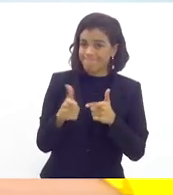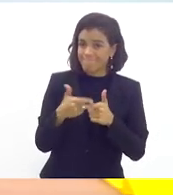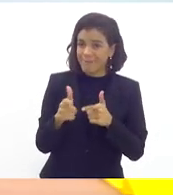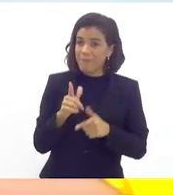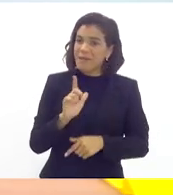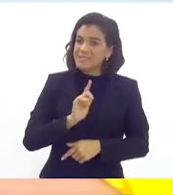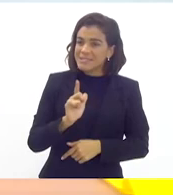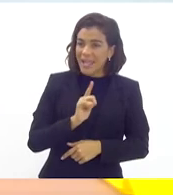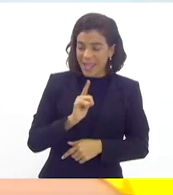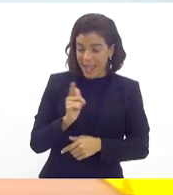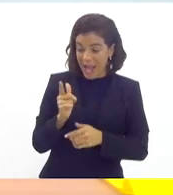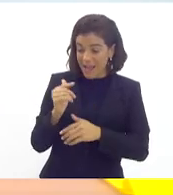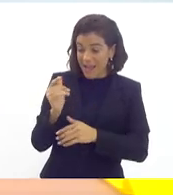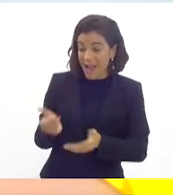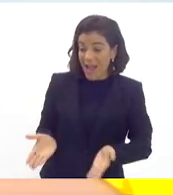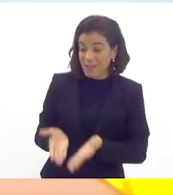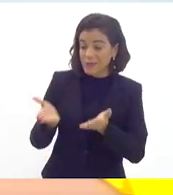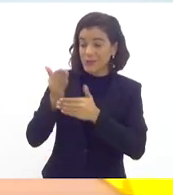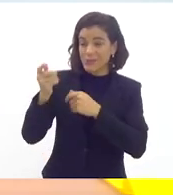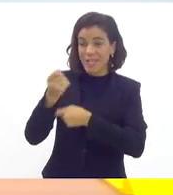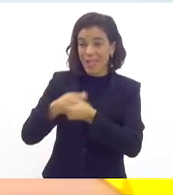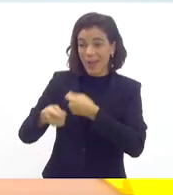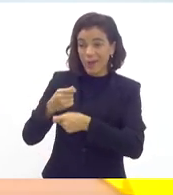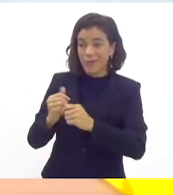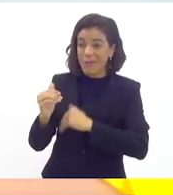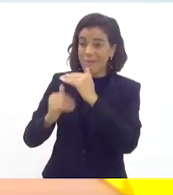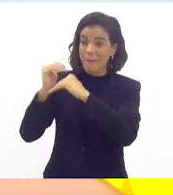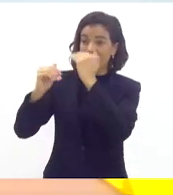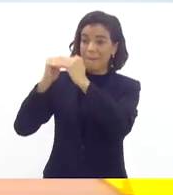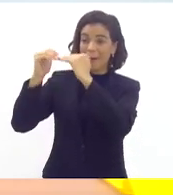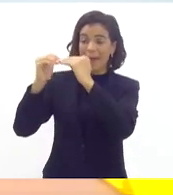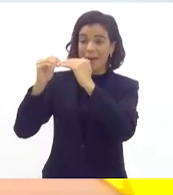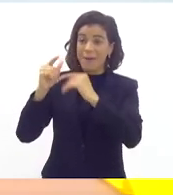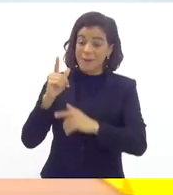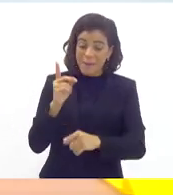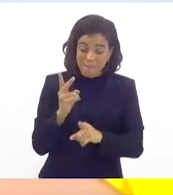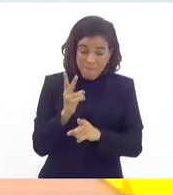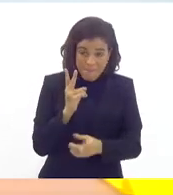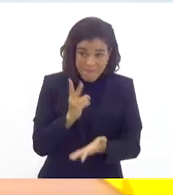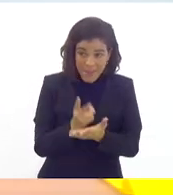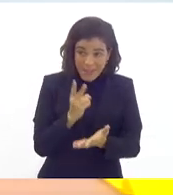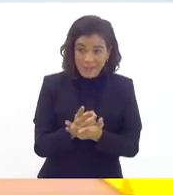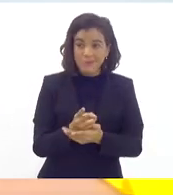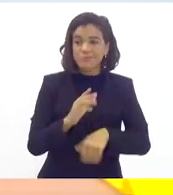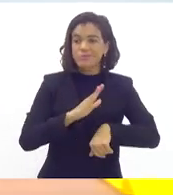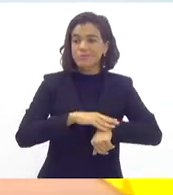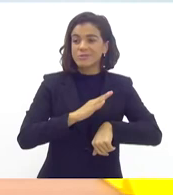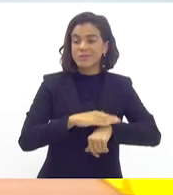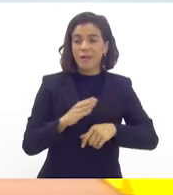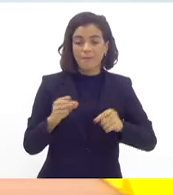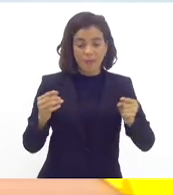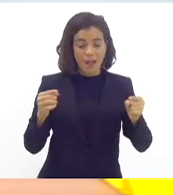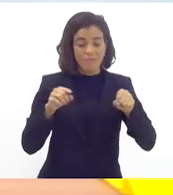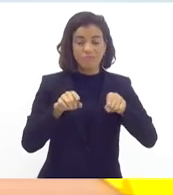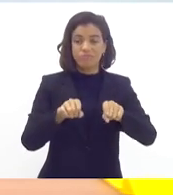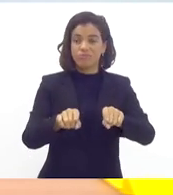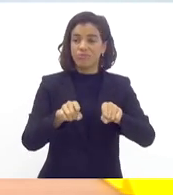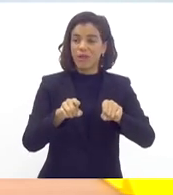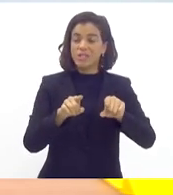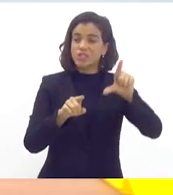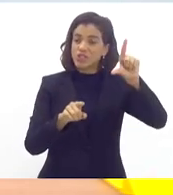importante. Ela faz a economia crescer mais e, ao mesmo tempo, ela vai ajudar a reduzir o